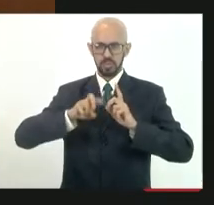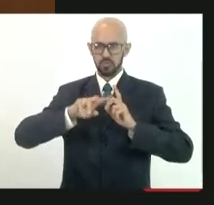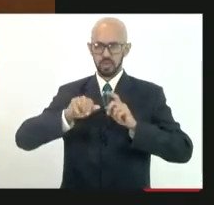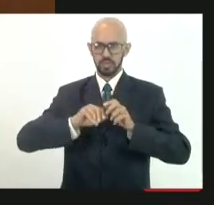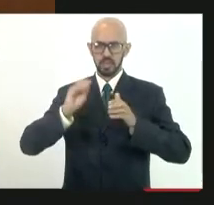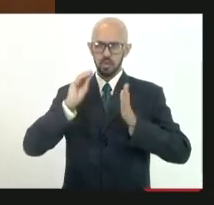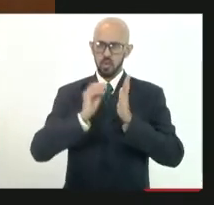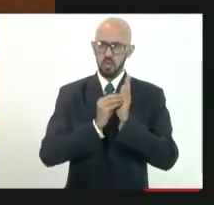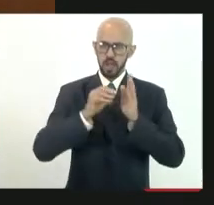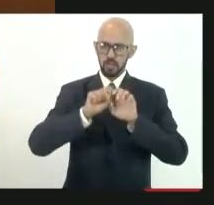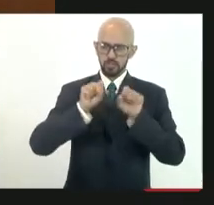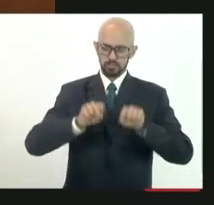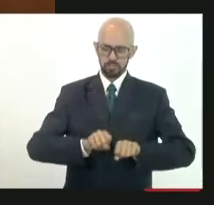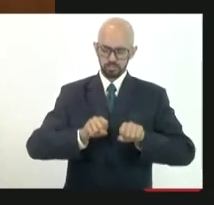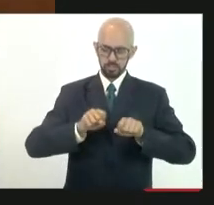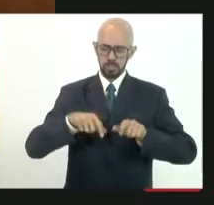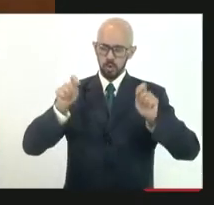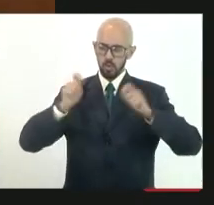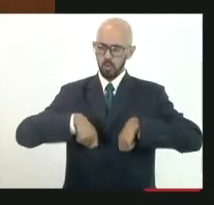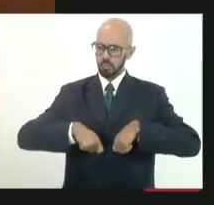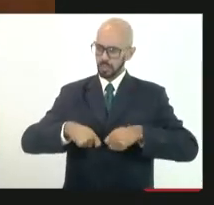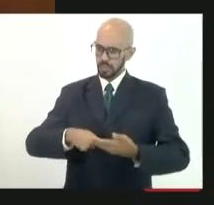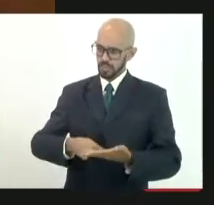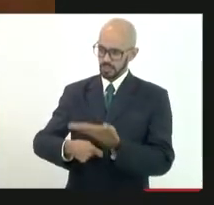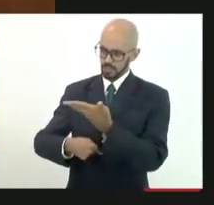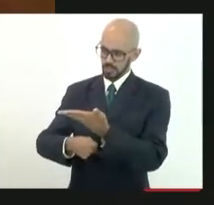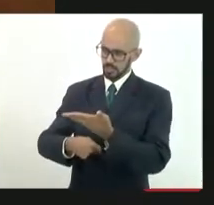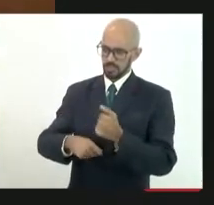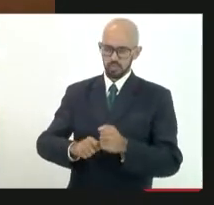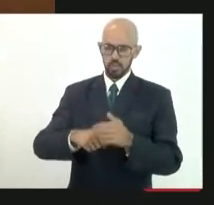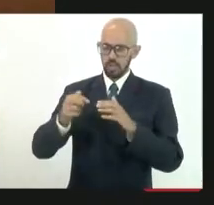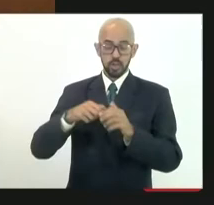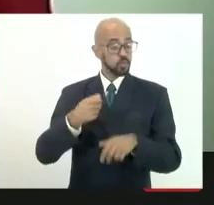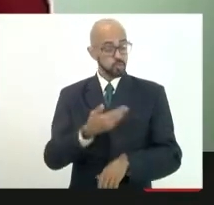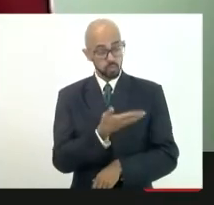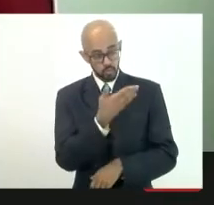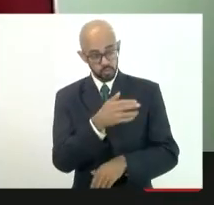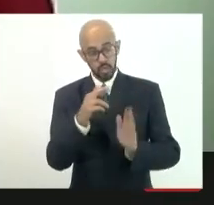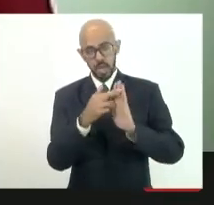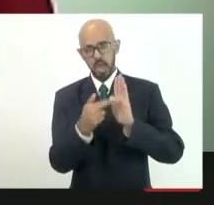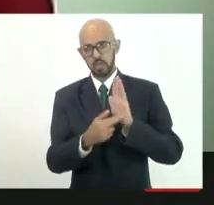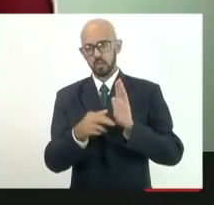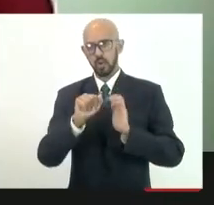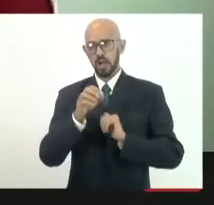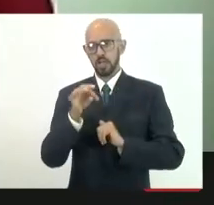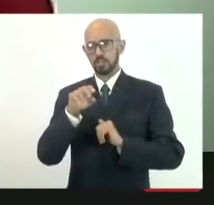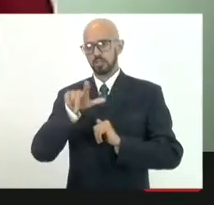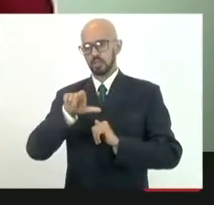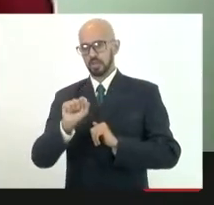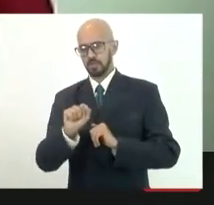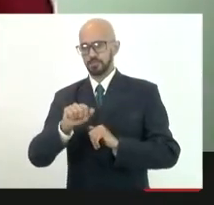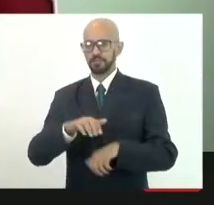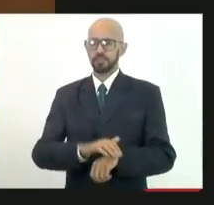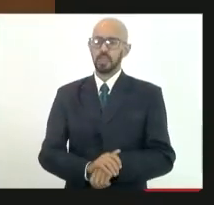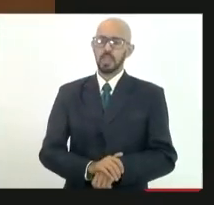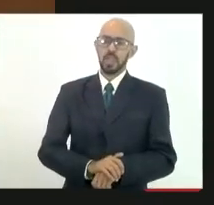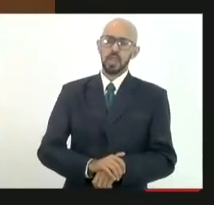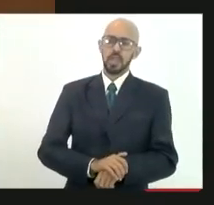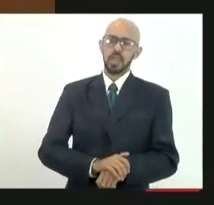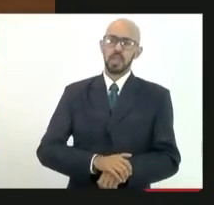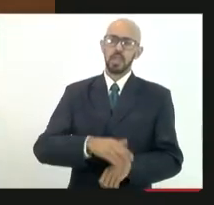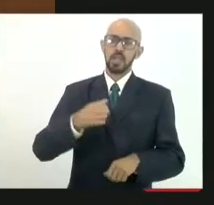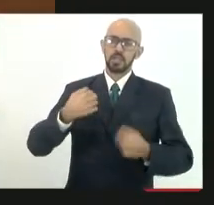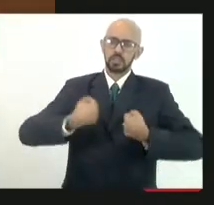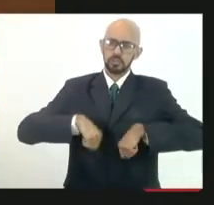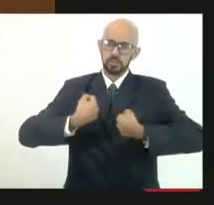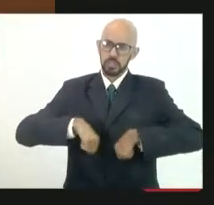sistematizados com competência e brilhantismo pelo nosso relator. Primeiro, como mencionou Vossa Excelência, a necessidade de nós